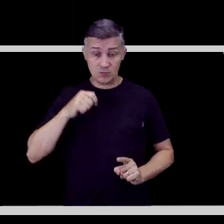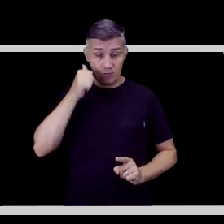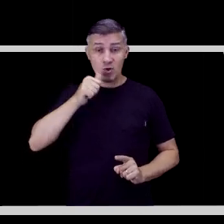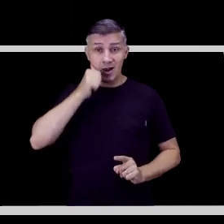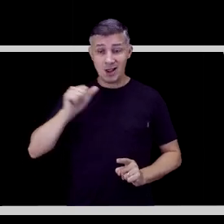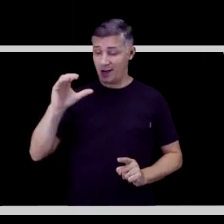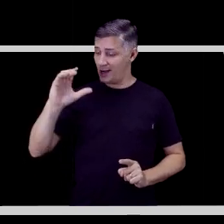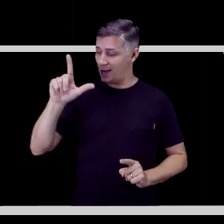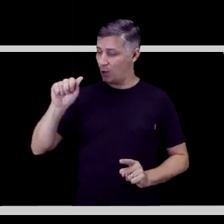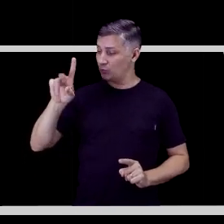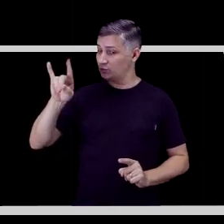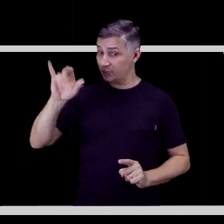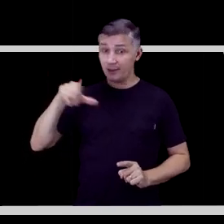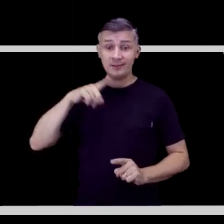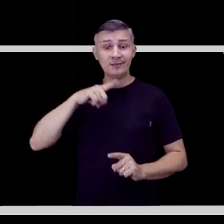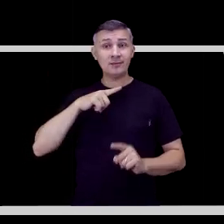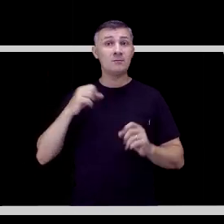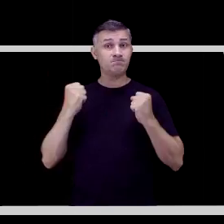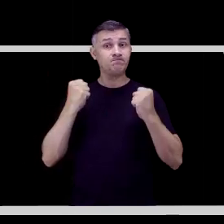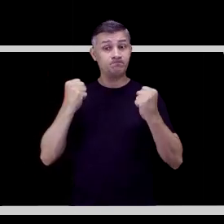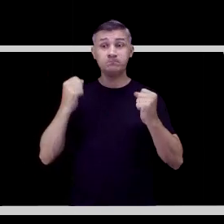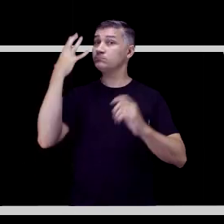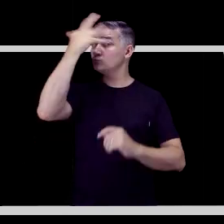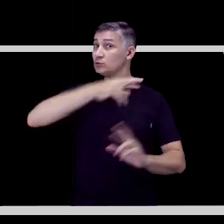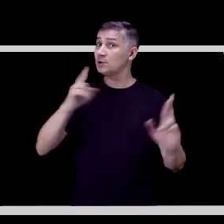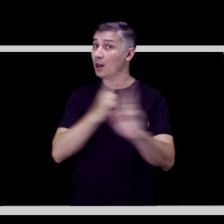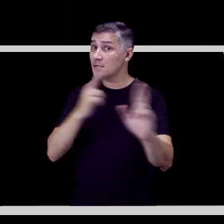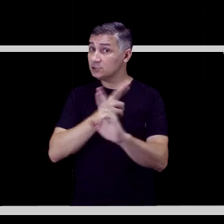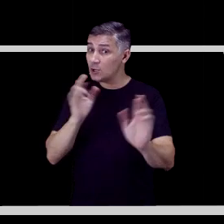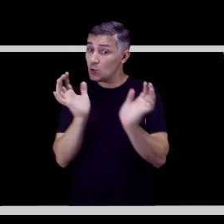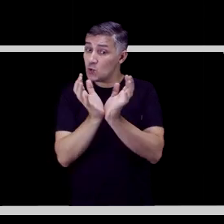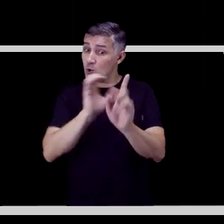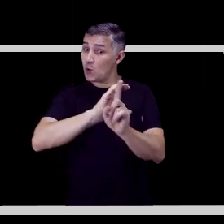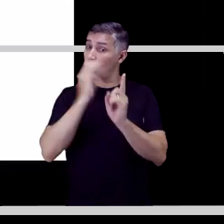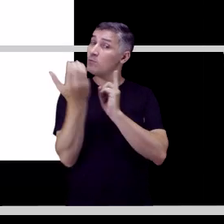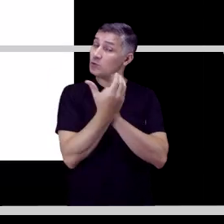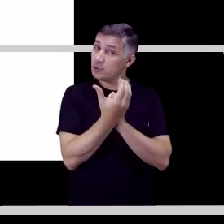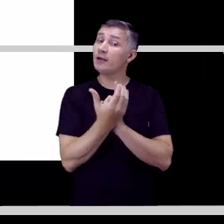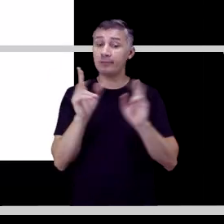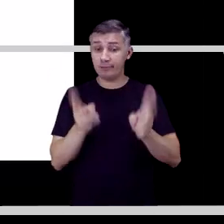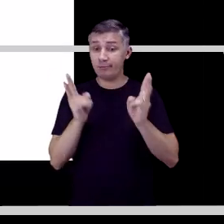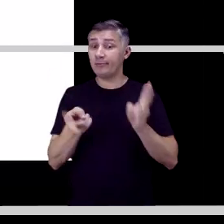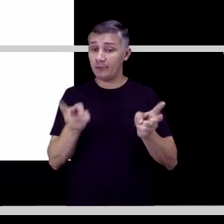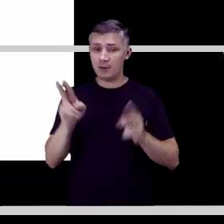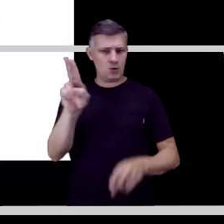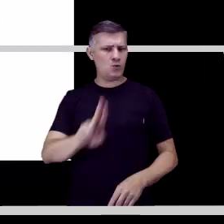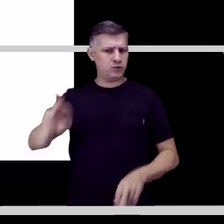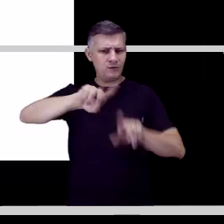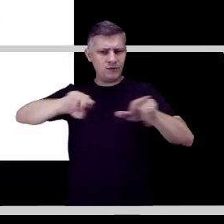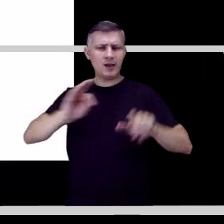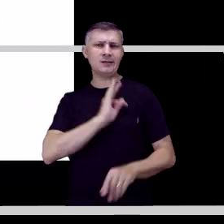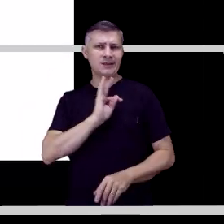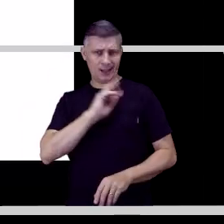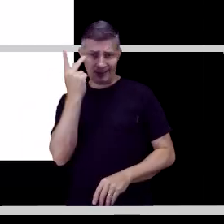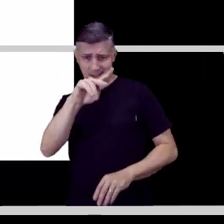terras. E, para além do trabalho político, social que a Cláudia tem, ela tem uma investigação plástica muito bonita,